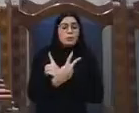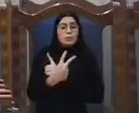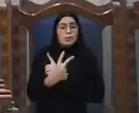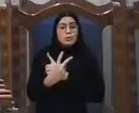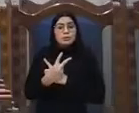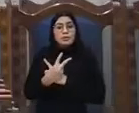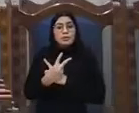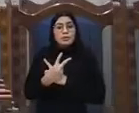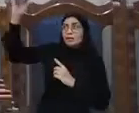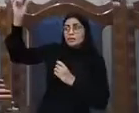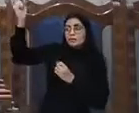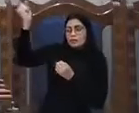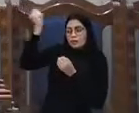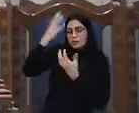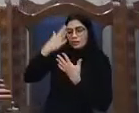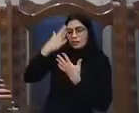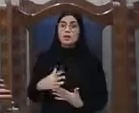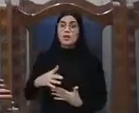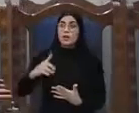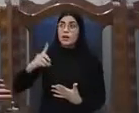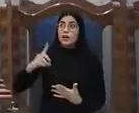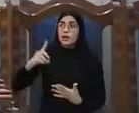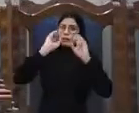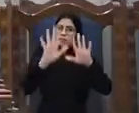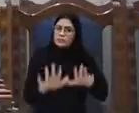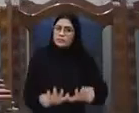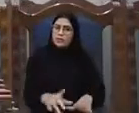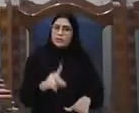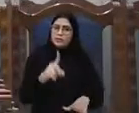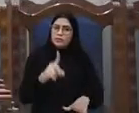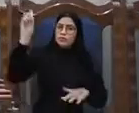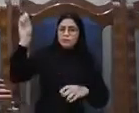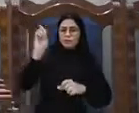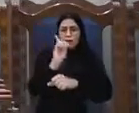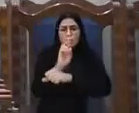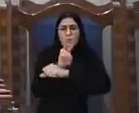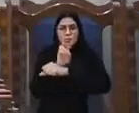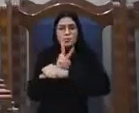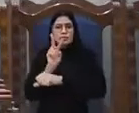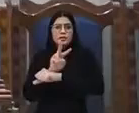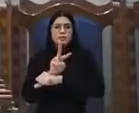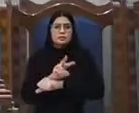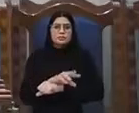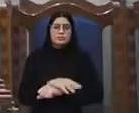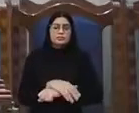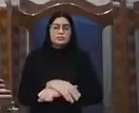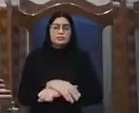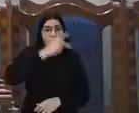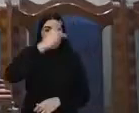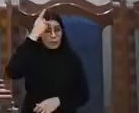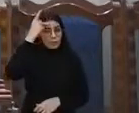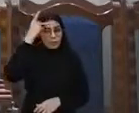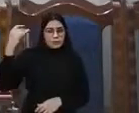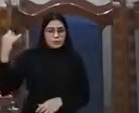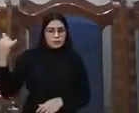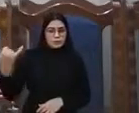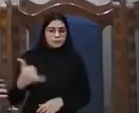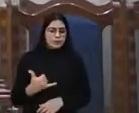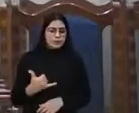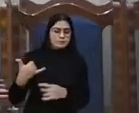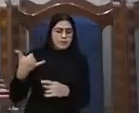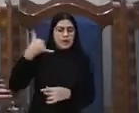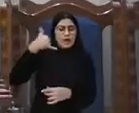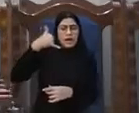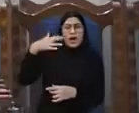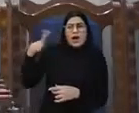abençoa. Tu está sob a proteção de Deus. Alguém me ligou essa semana e disse, pastor, será que a nossa cidade agora